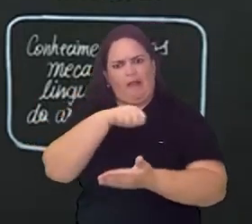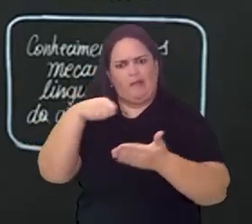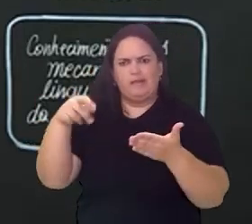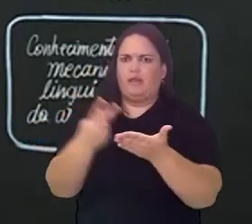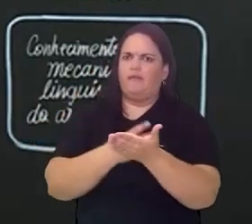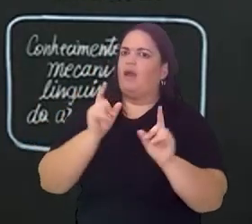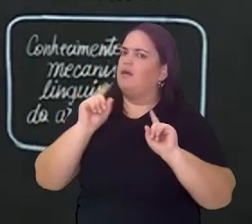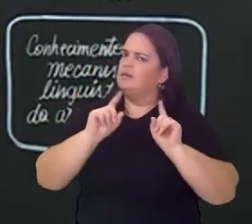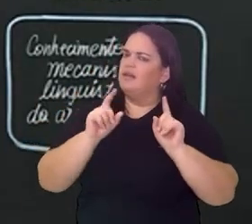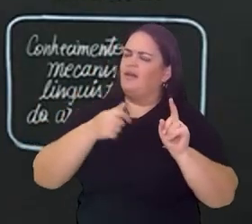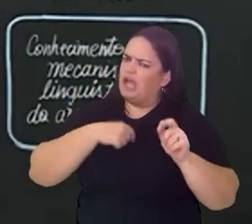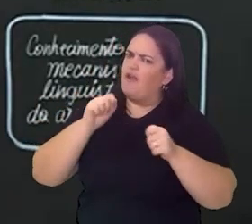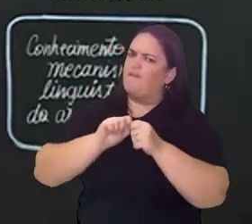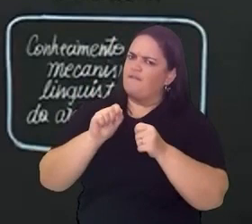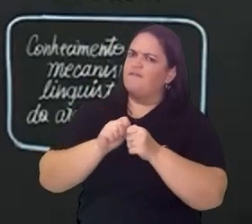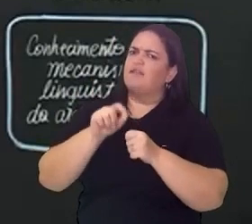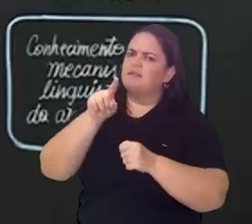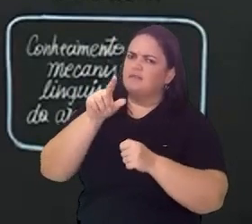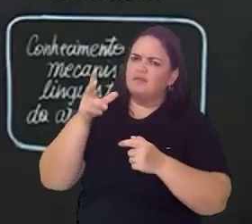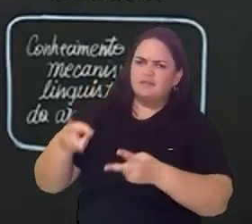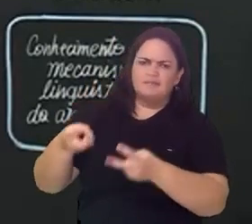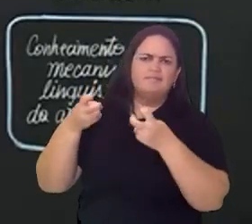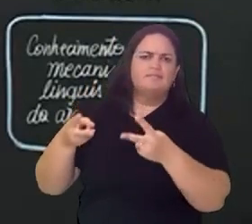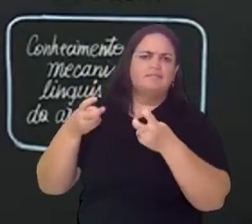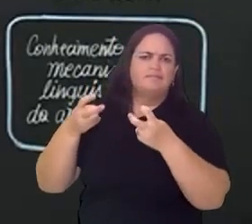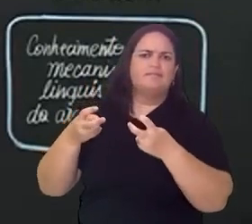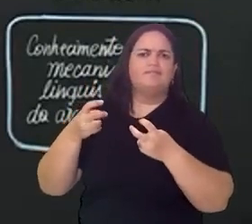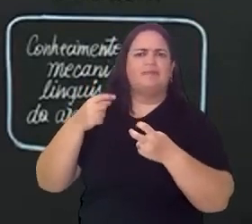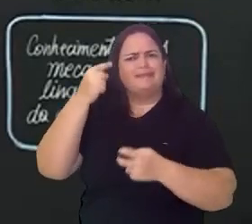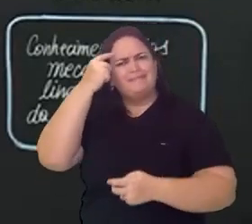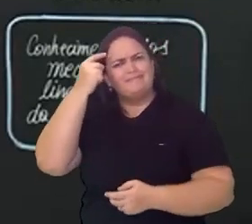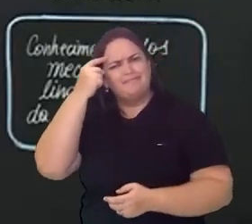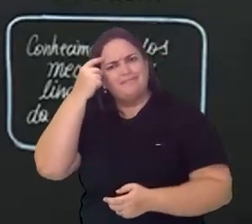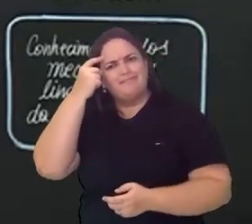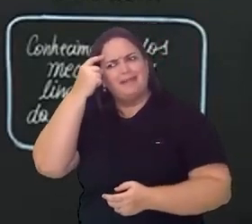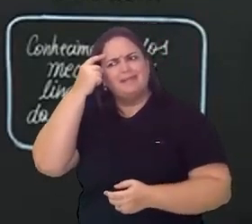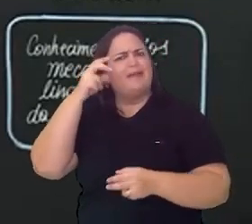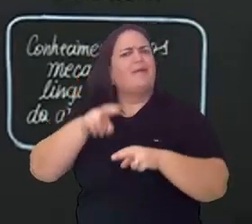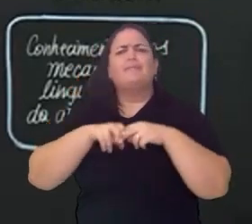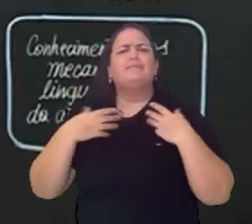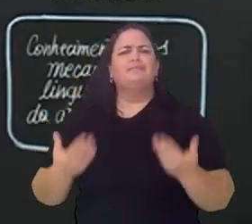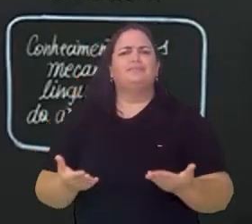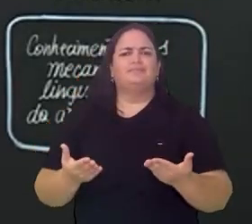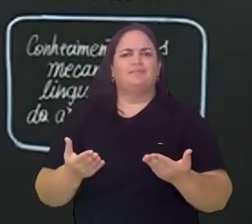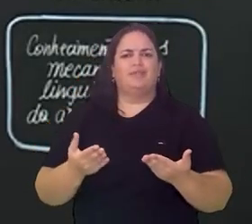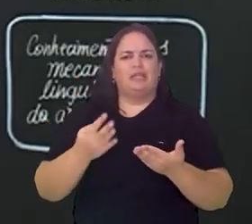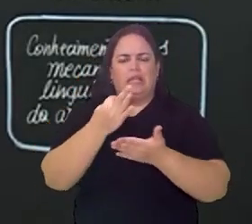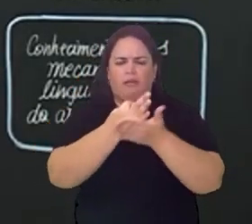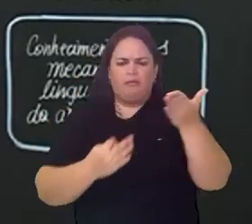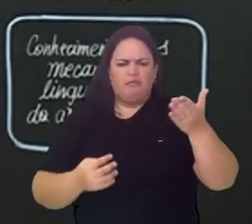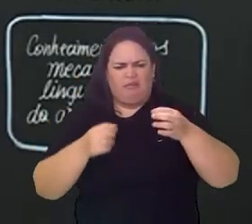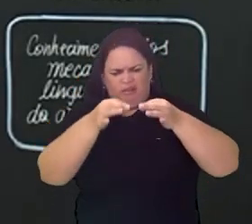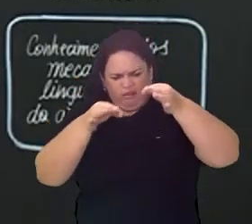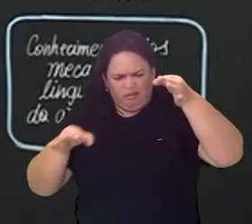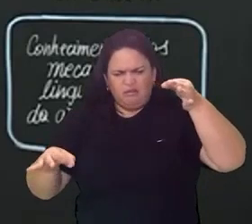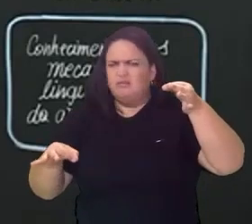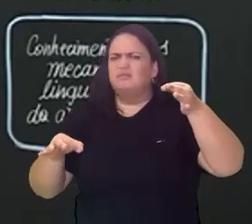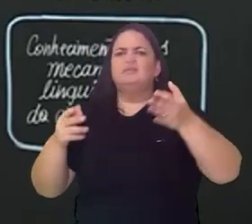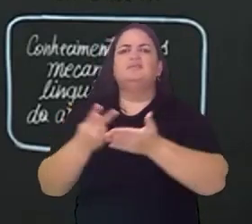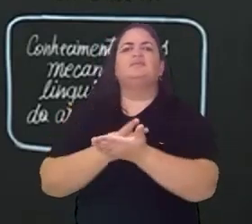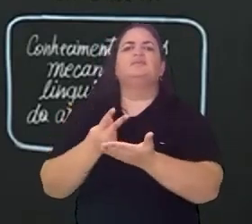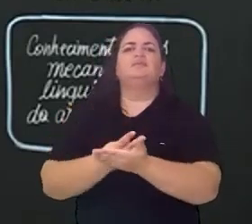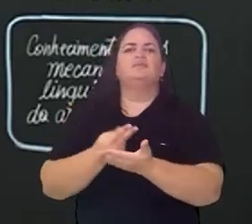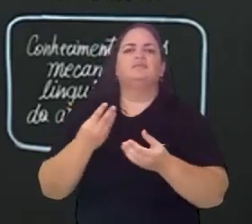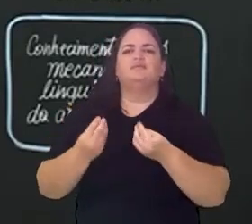está no quadro com erros. Não, tem um alerta de erro aqui para a gente pensar exatamente por que essa construção aqui não está